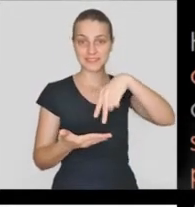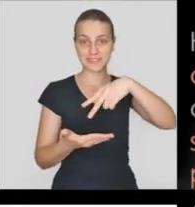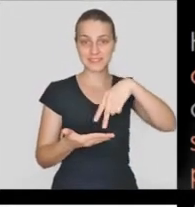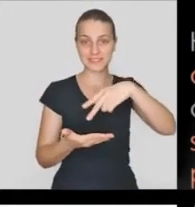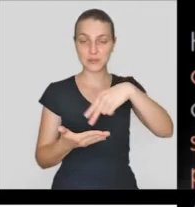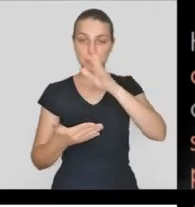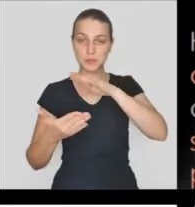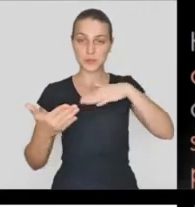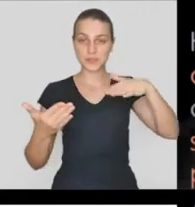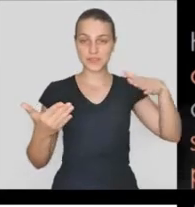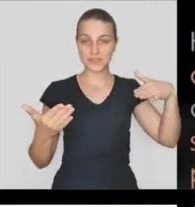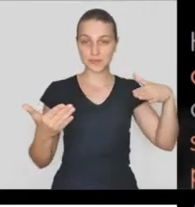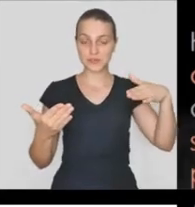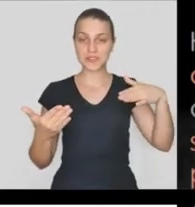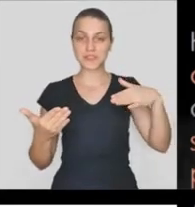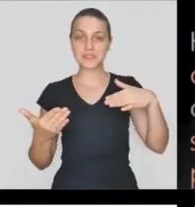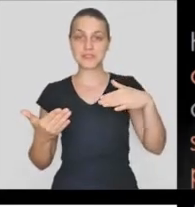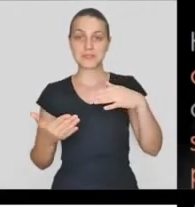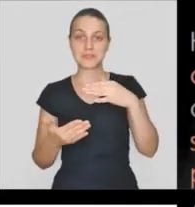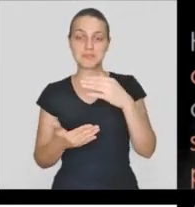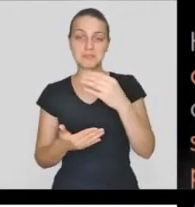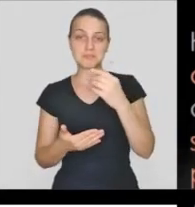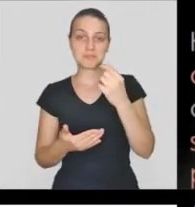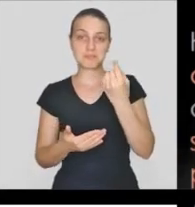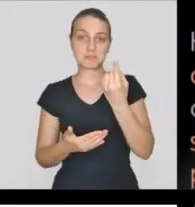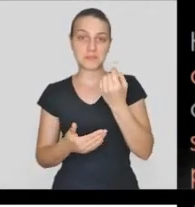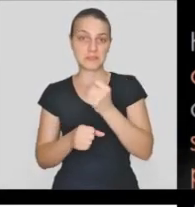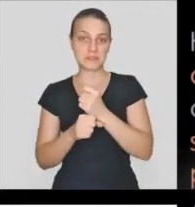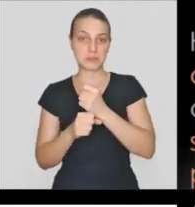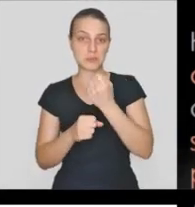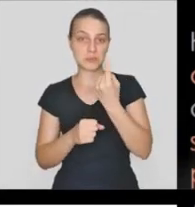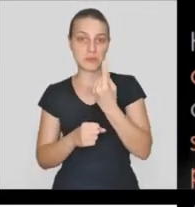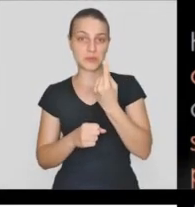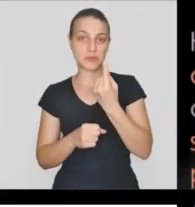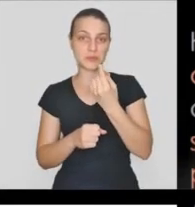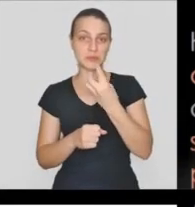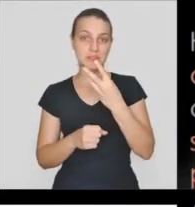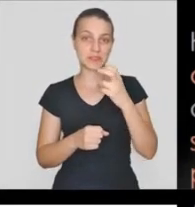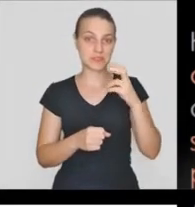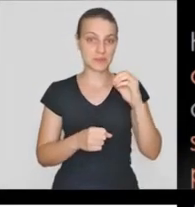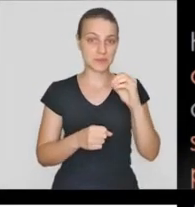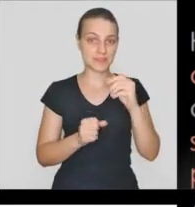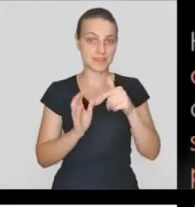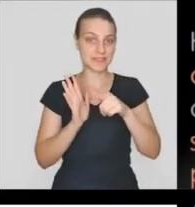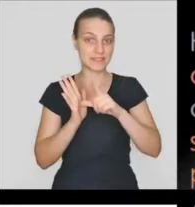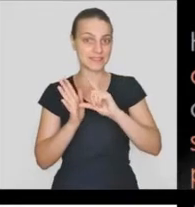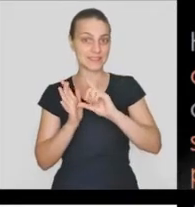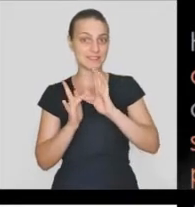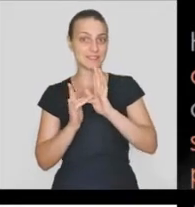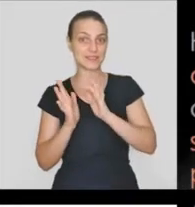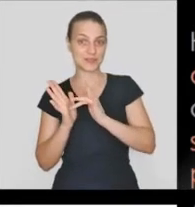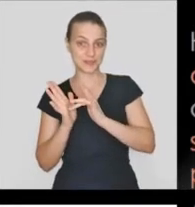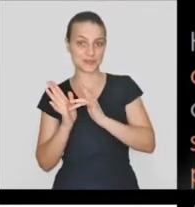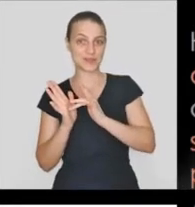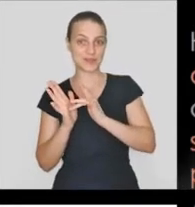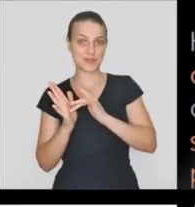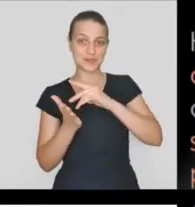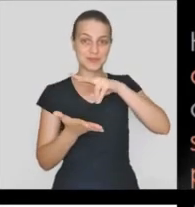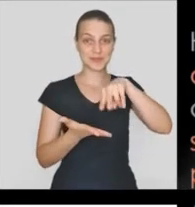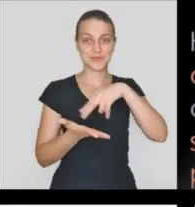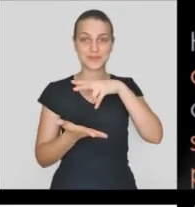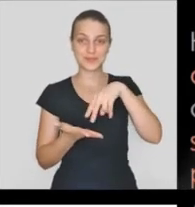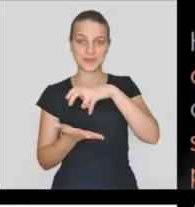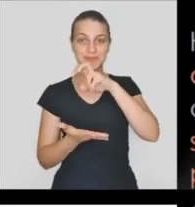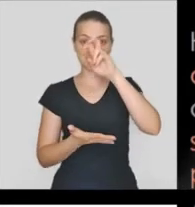de cerca de 1350 a.C. Isso mostra que a dança sempre foi